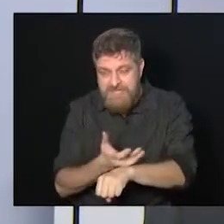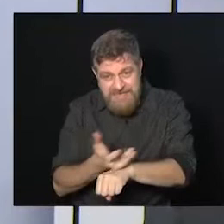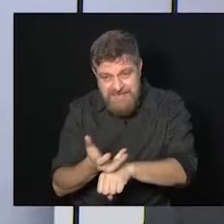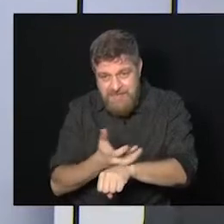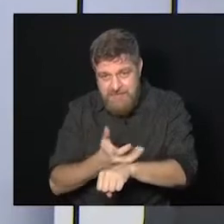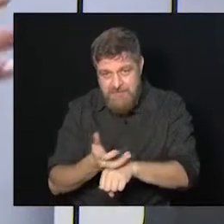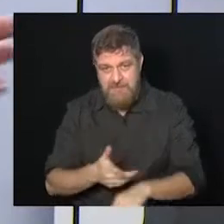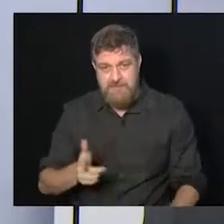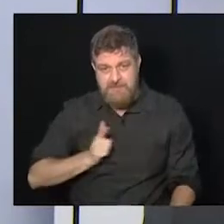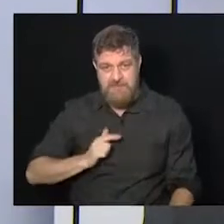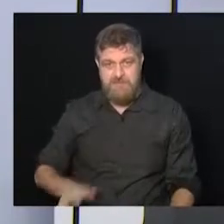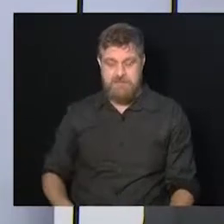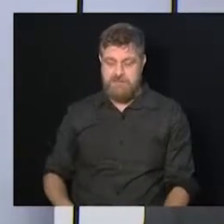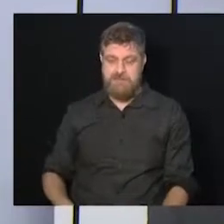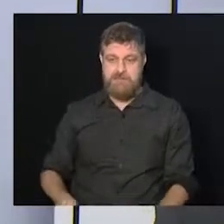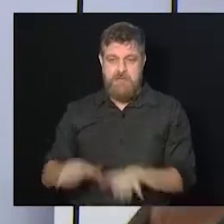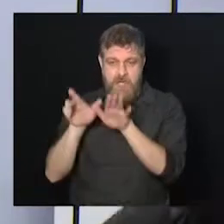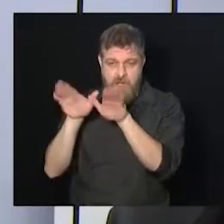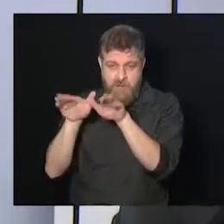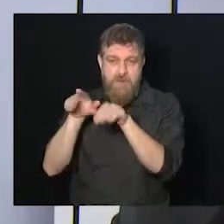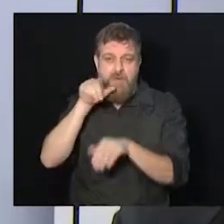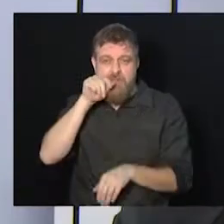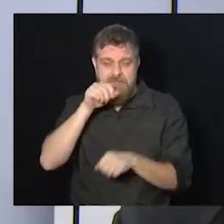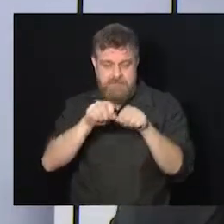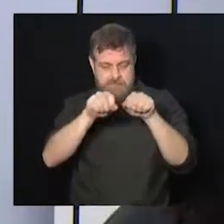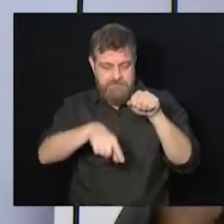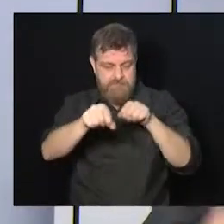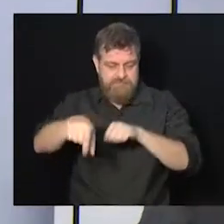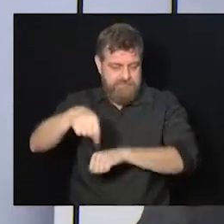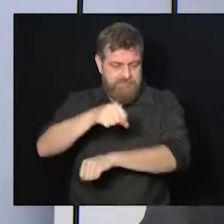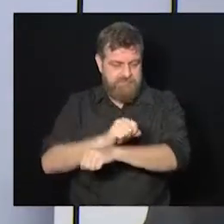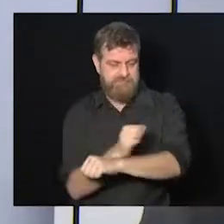por semeadura dos pássaros, enfim, de outros